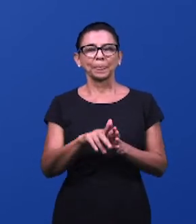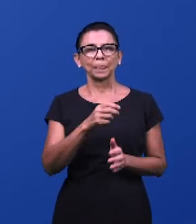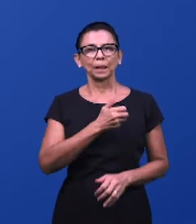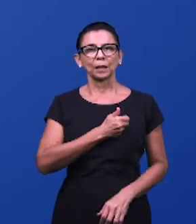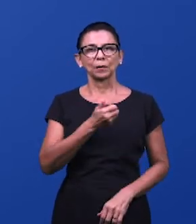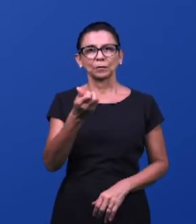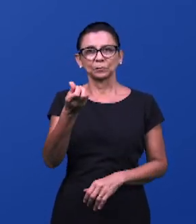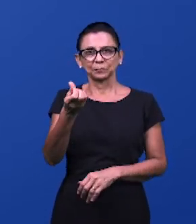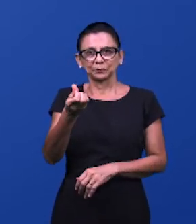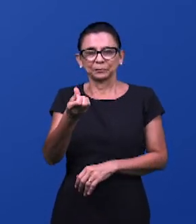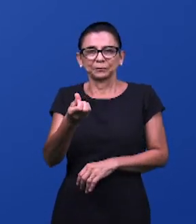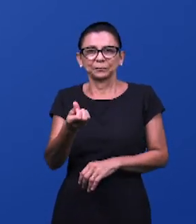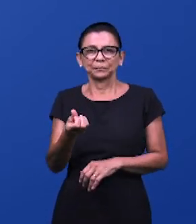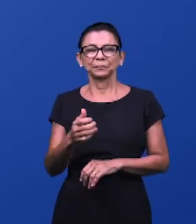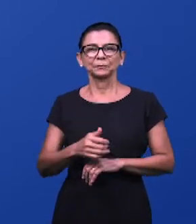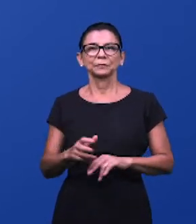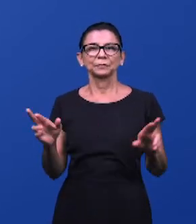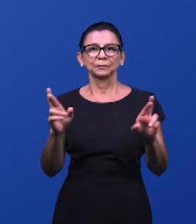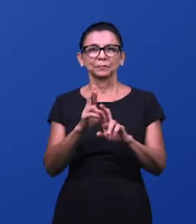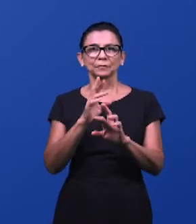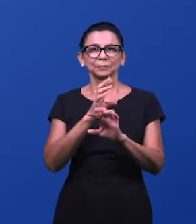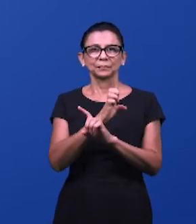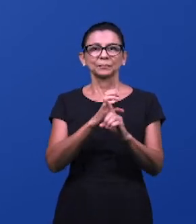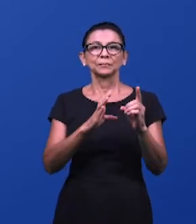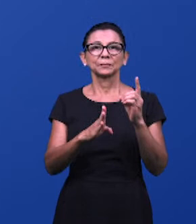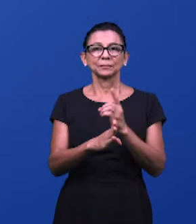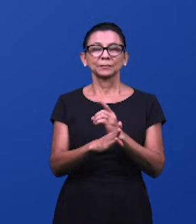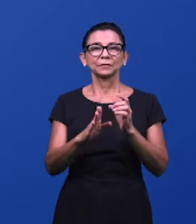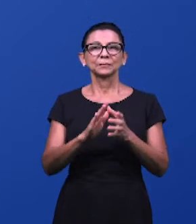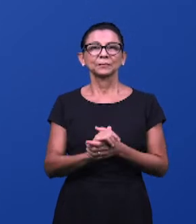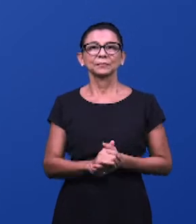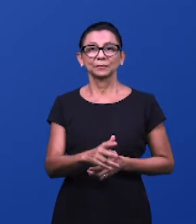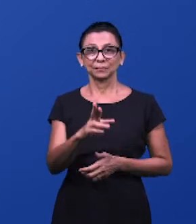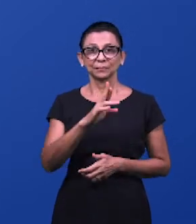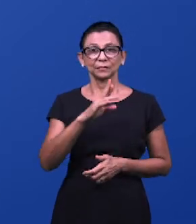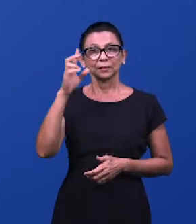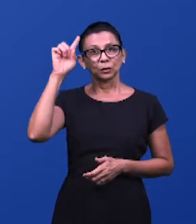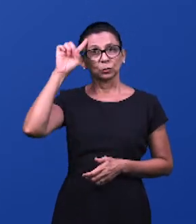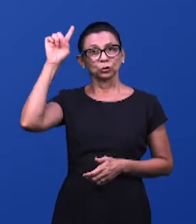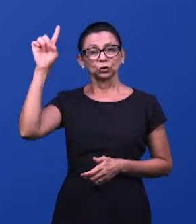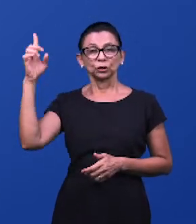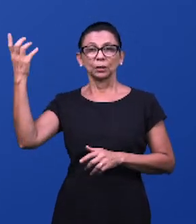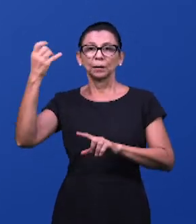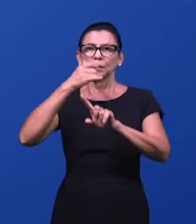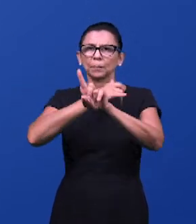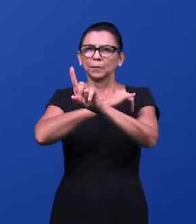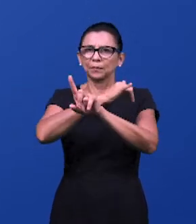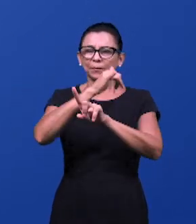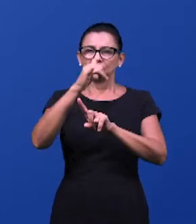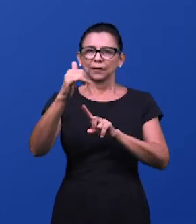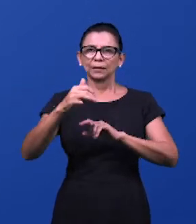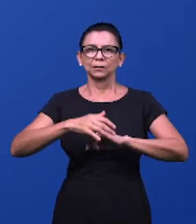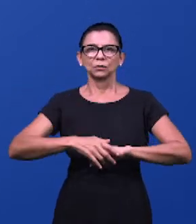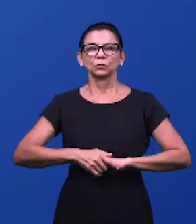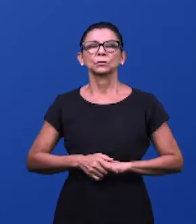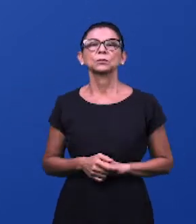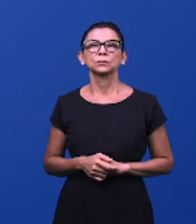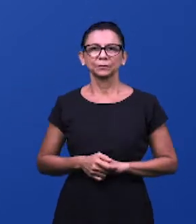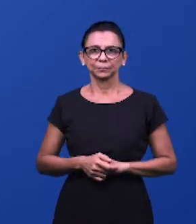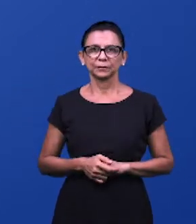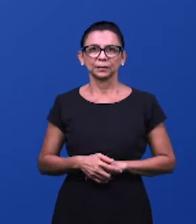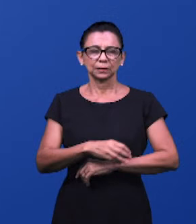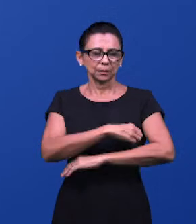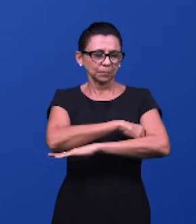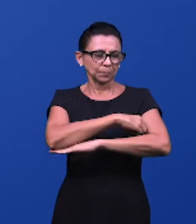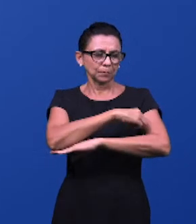6, proposta na Escola Bíblica Dominical, podemos dizer que é o dia profético, iniciando-se pela madrugada. A